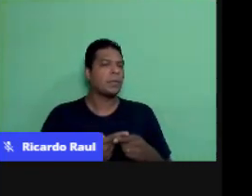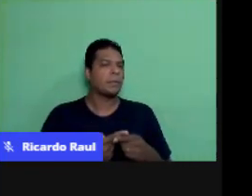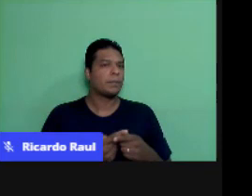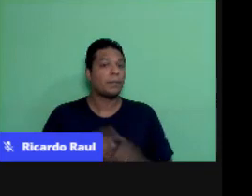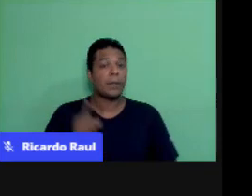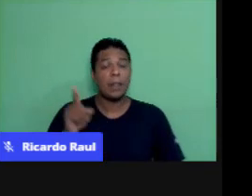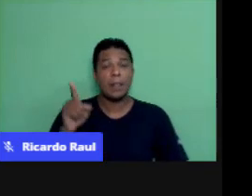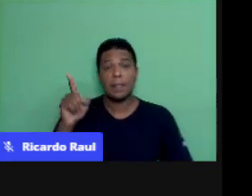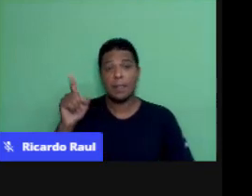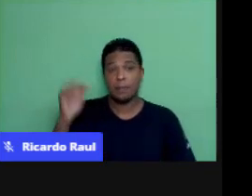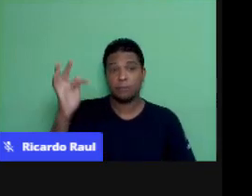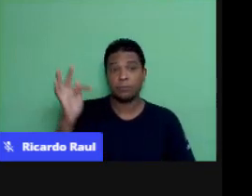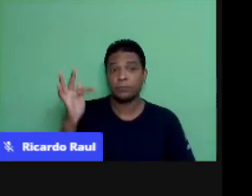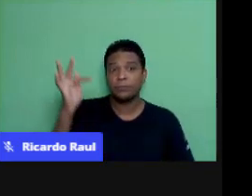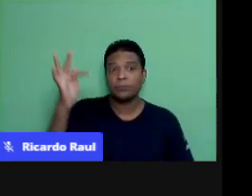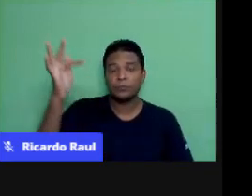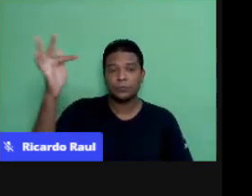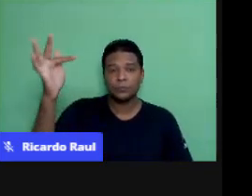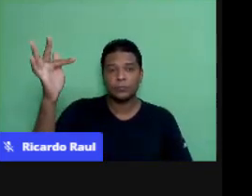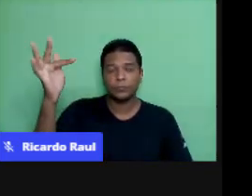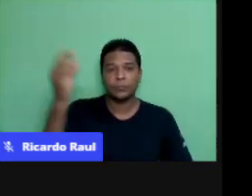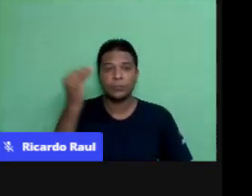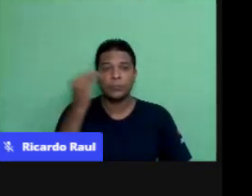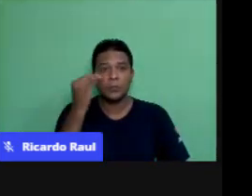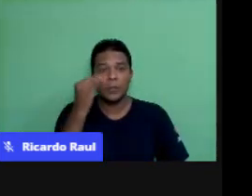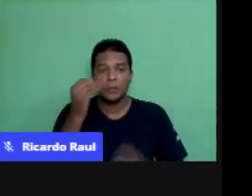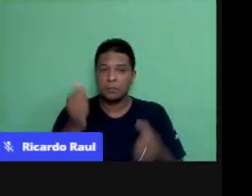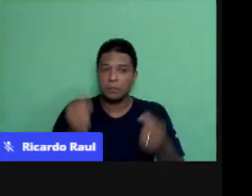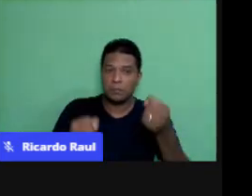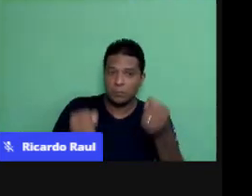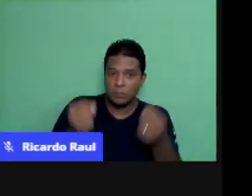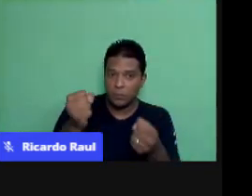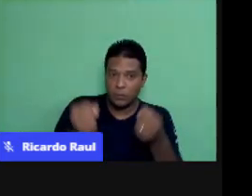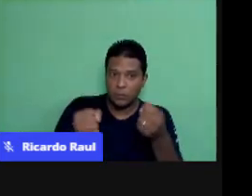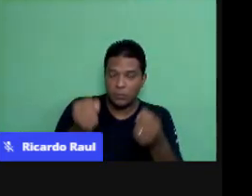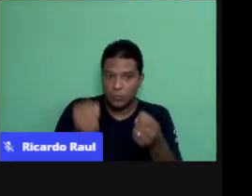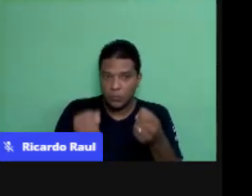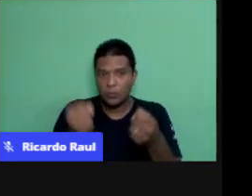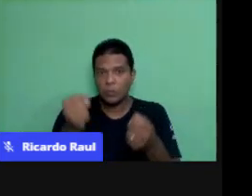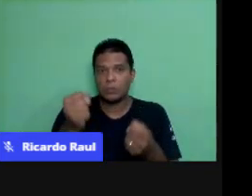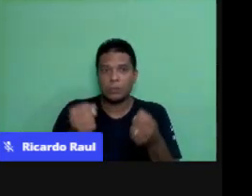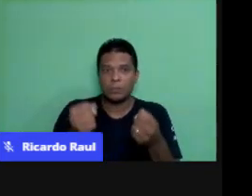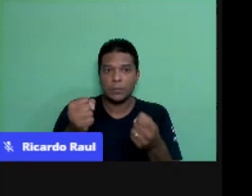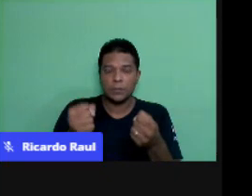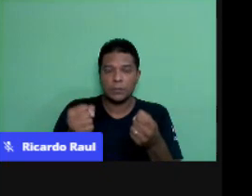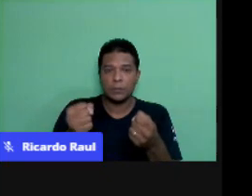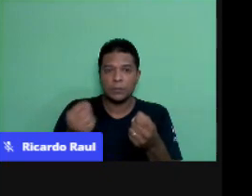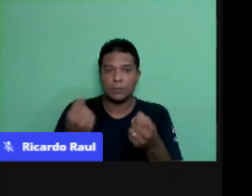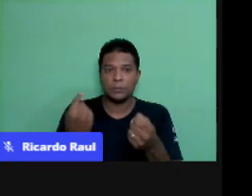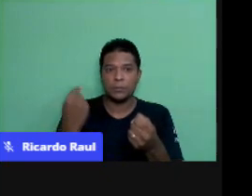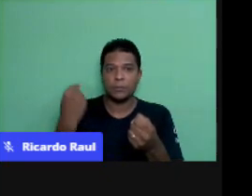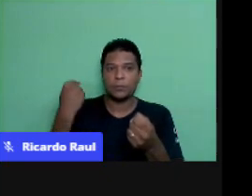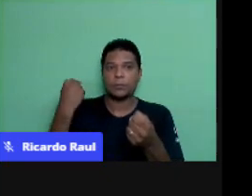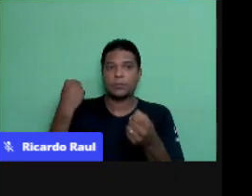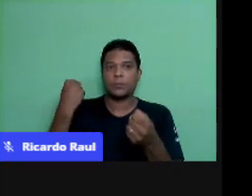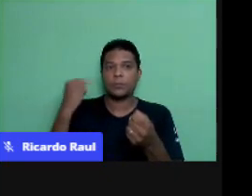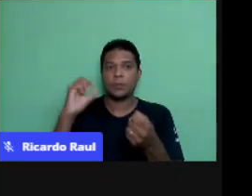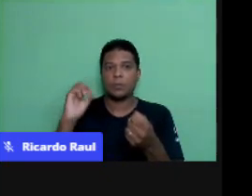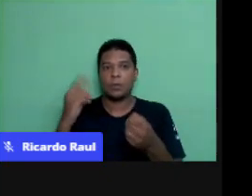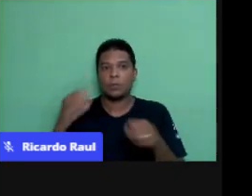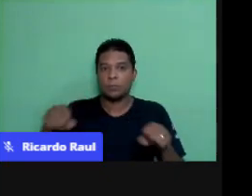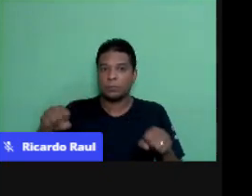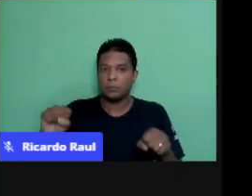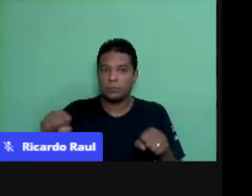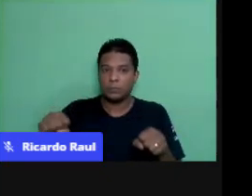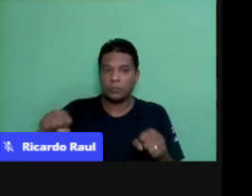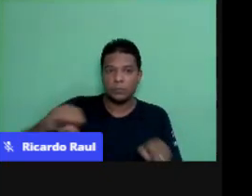na frente, quando ele for fazer um teste de motorista, que ele tiver que pôr um carro e vir de costas, ou pegar uma moto,